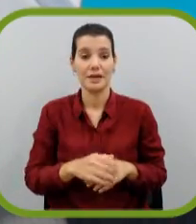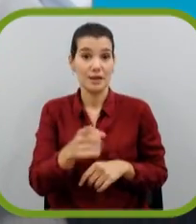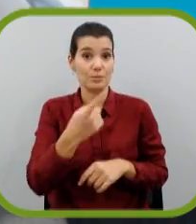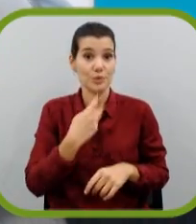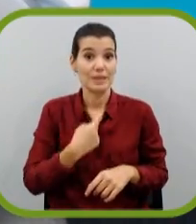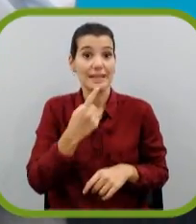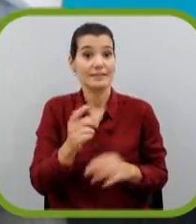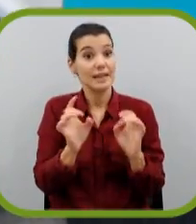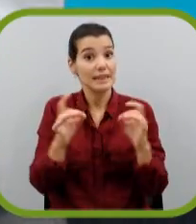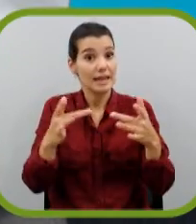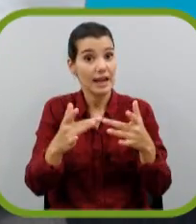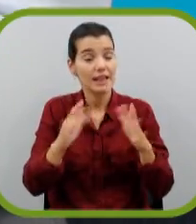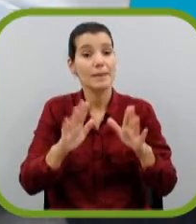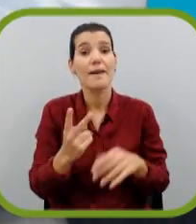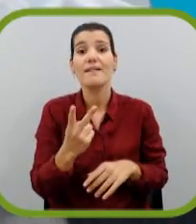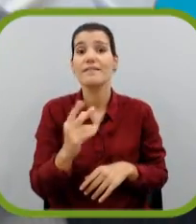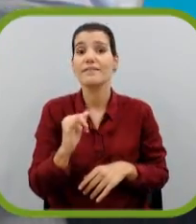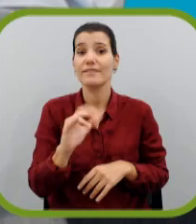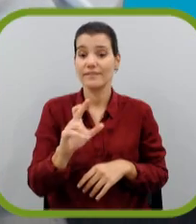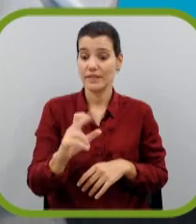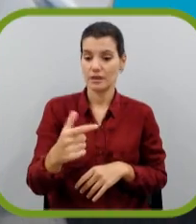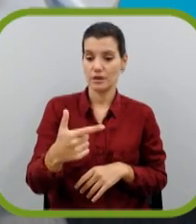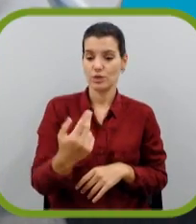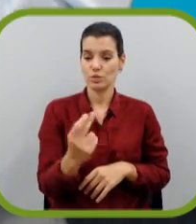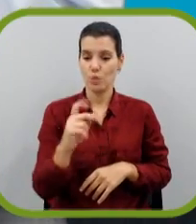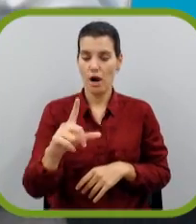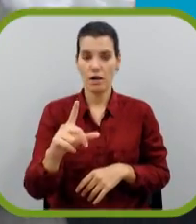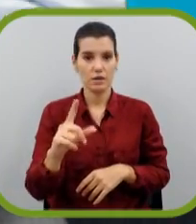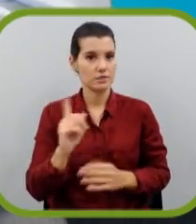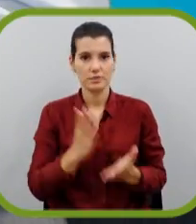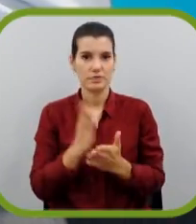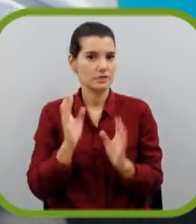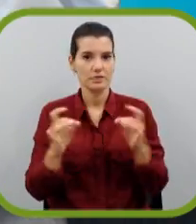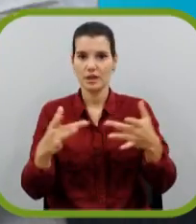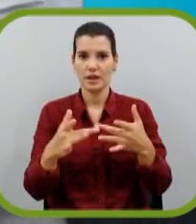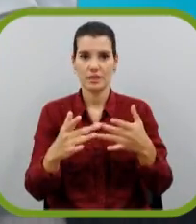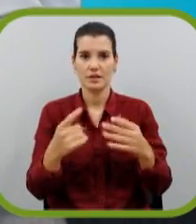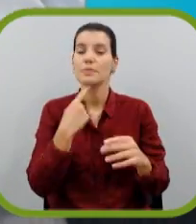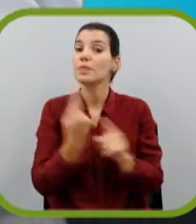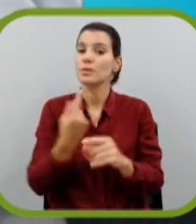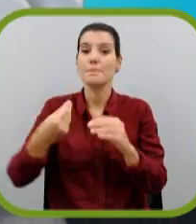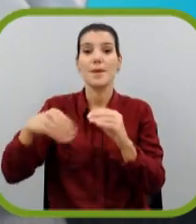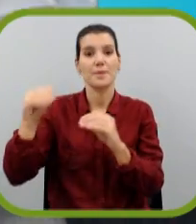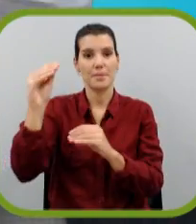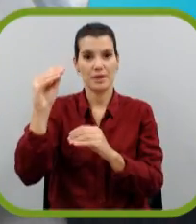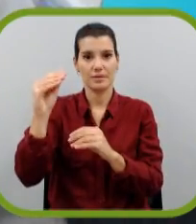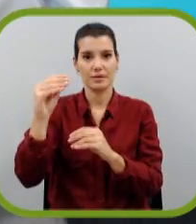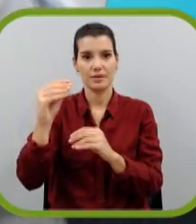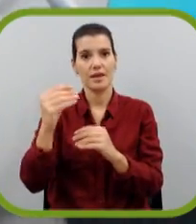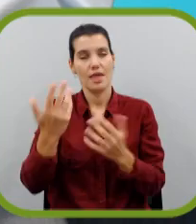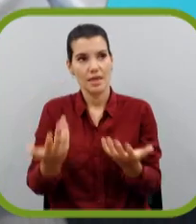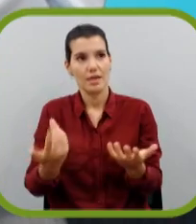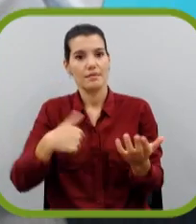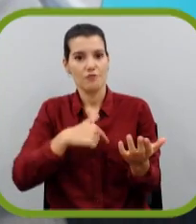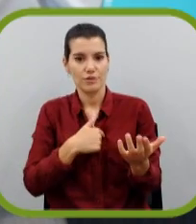aliás, com a sua pergunta, falou na internet, mas o espaço virtual não é internet. É muito mais que isso, não é? É nós